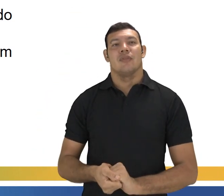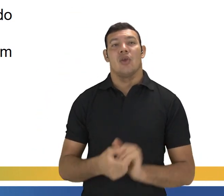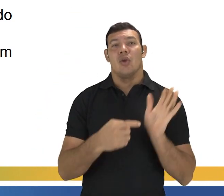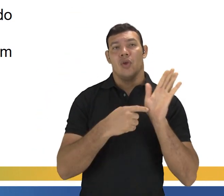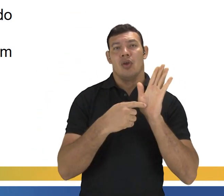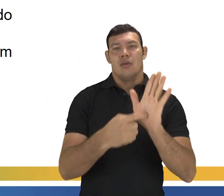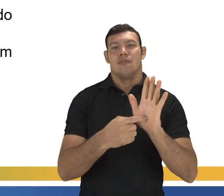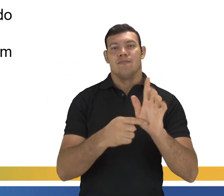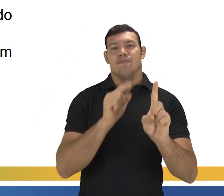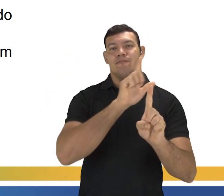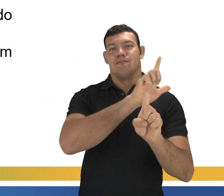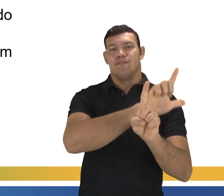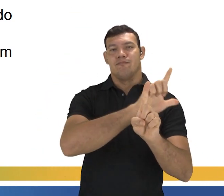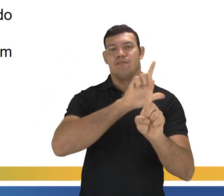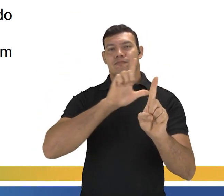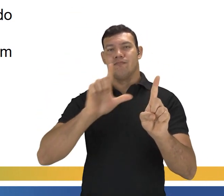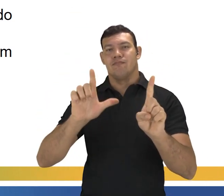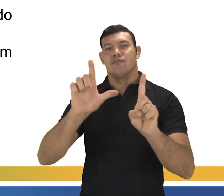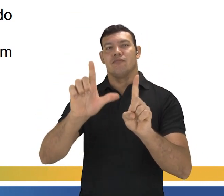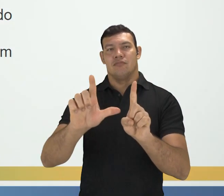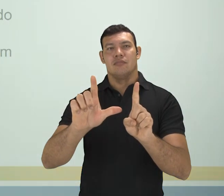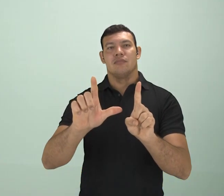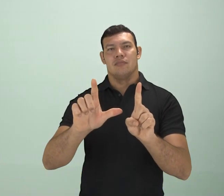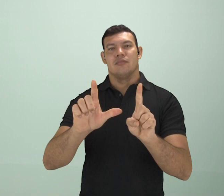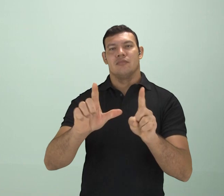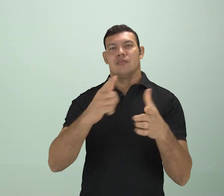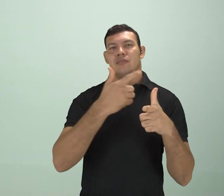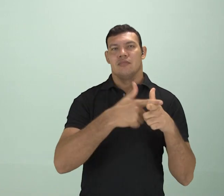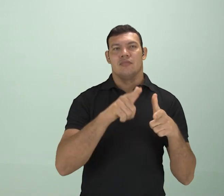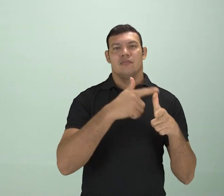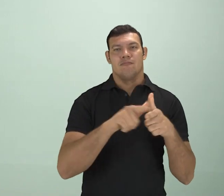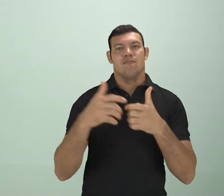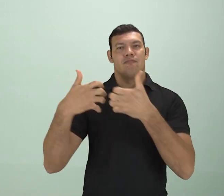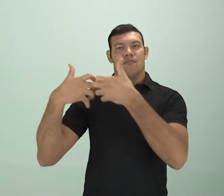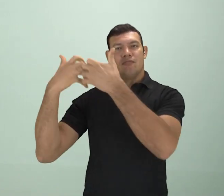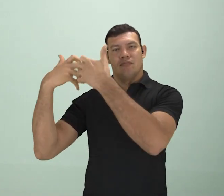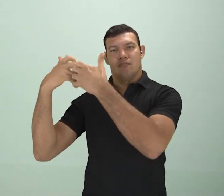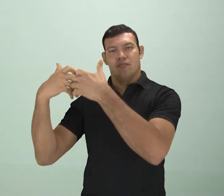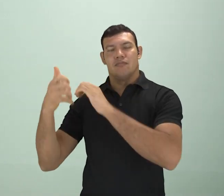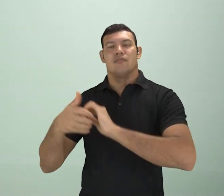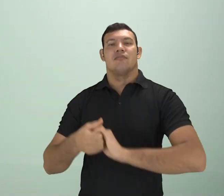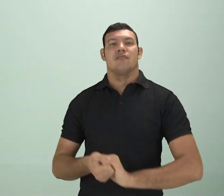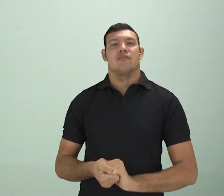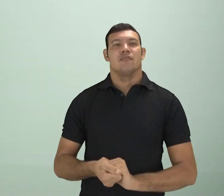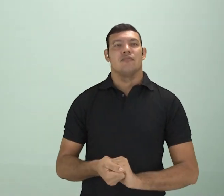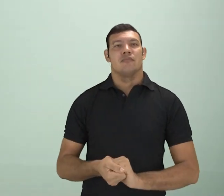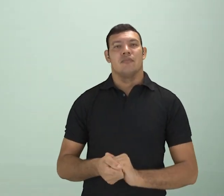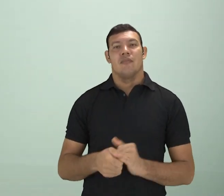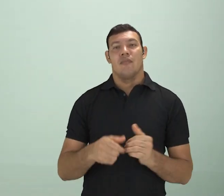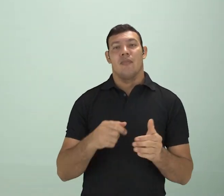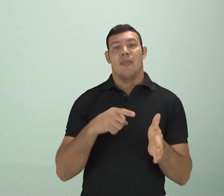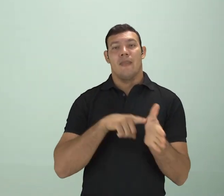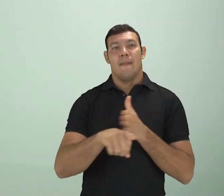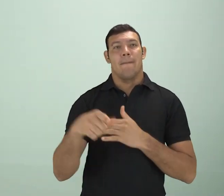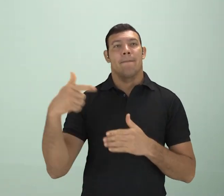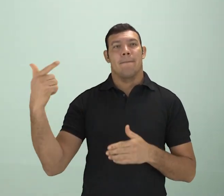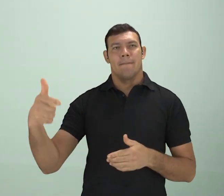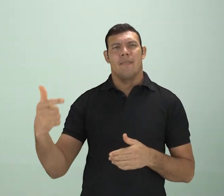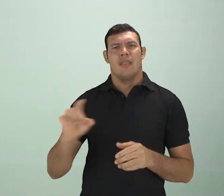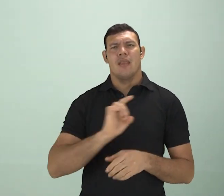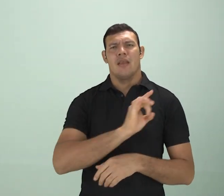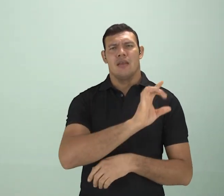seguida, os seus desdobramentos, os seus reflexos. Segunda questão. Cada um dos dois parágrafos